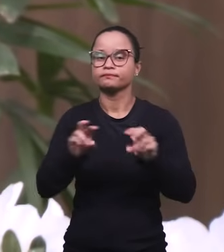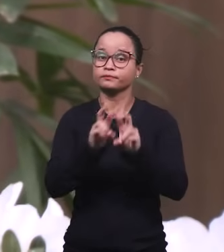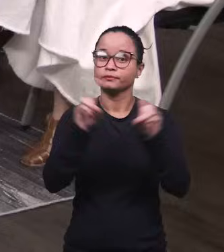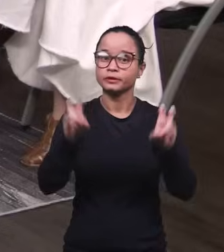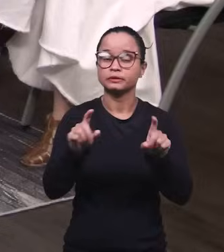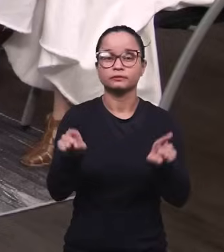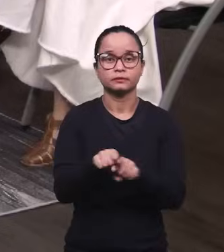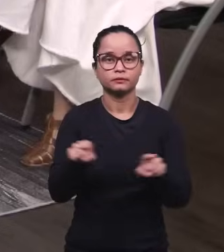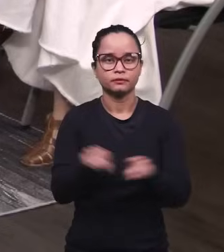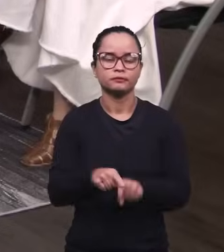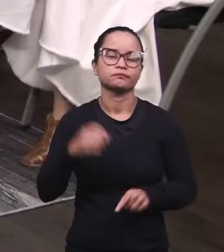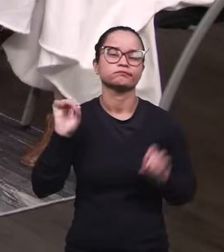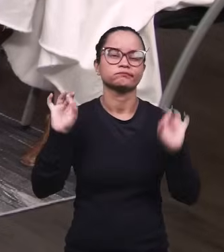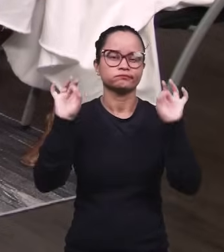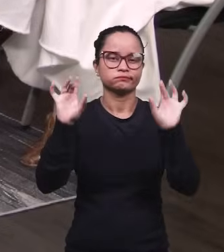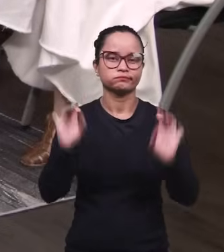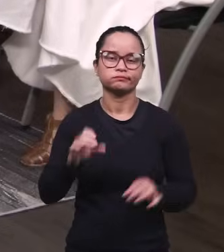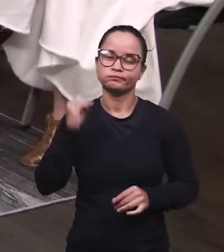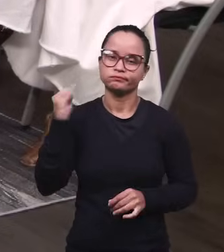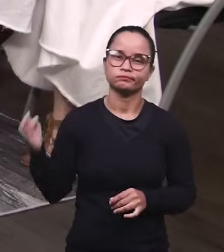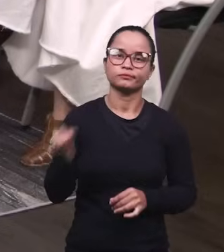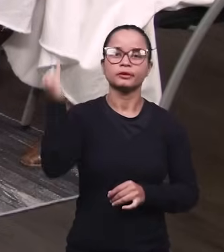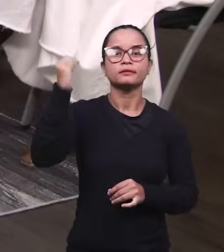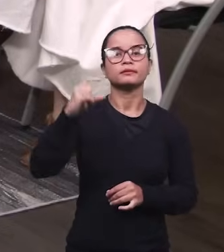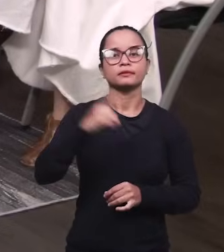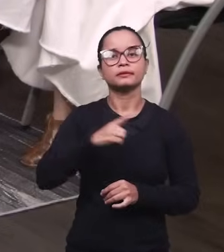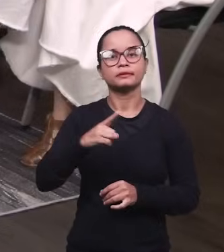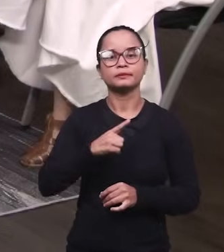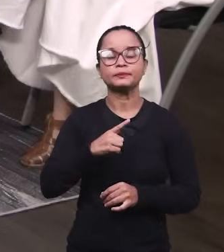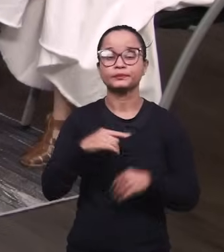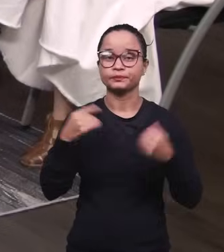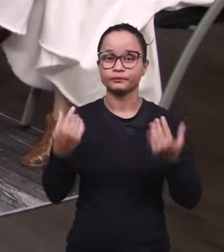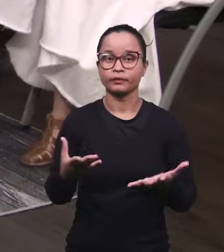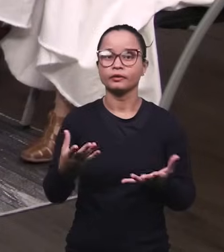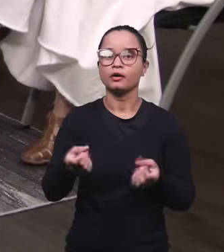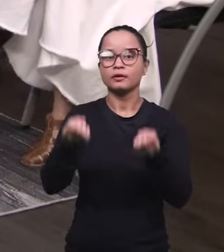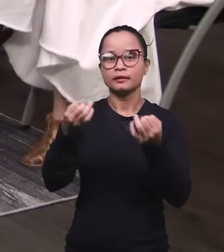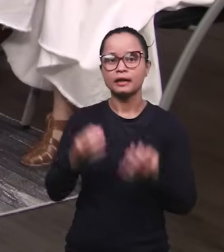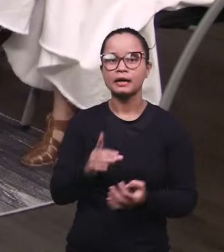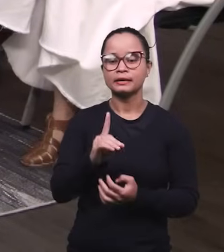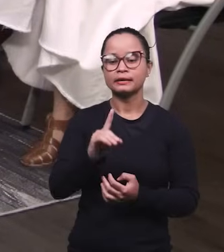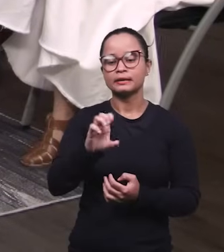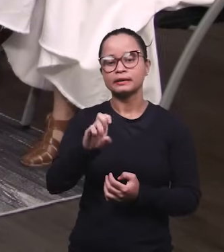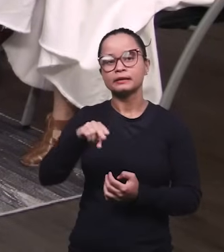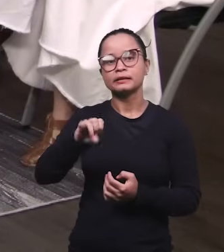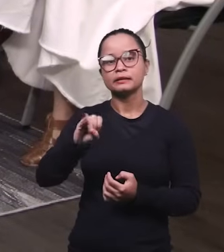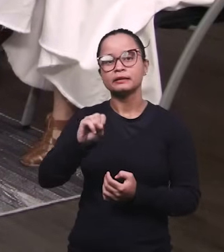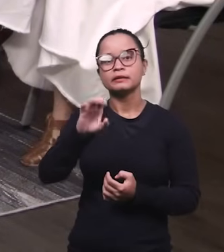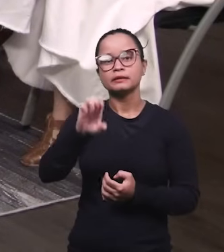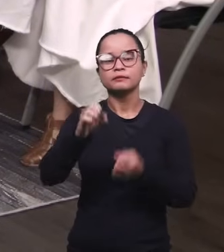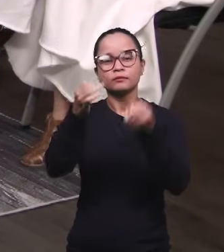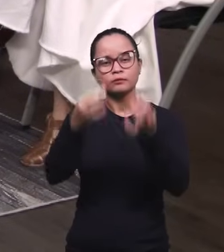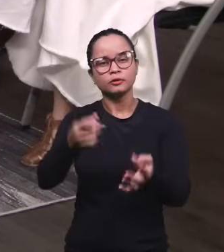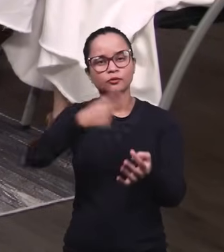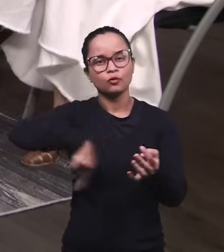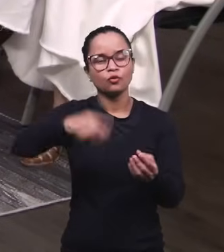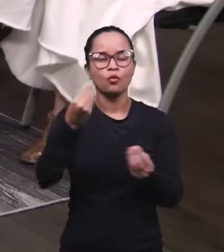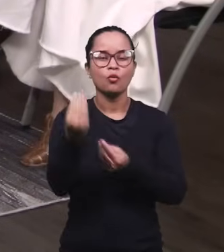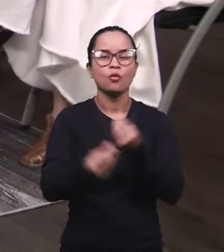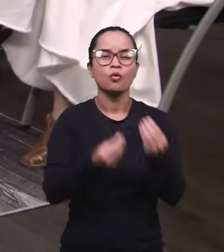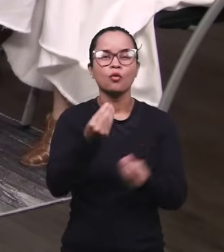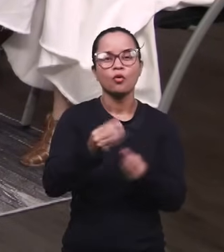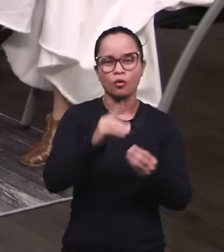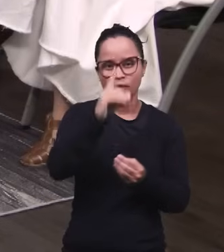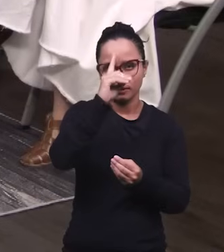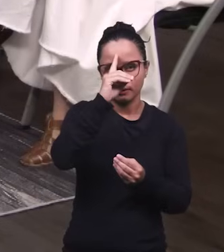essa etapa tão especial, tão importante. Denise, conta para nós, para as famílias conseguirem compreender como é a